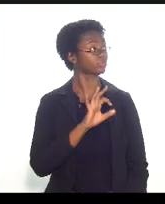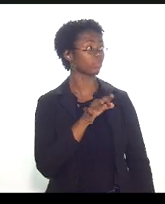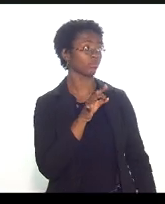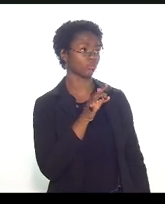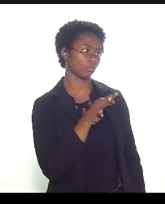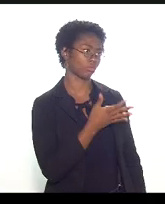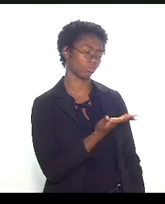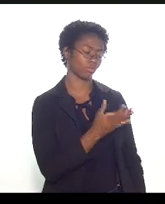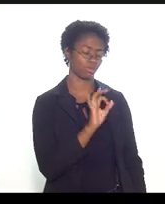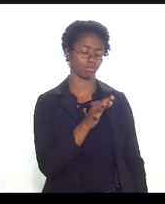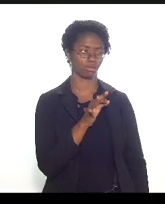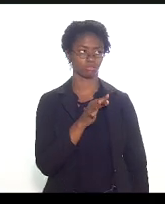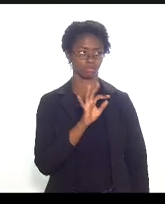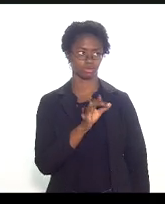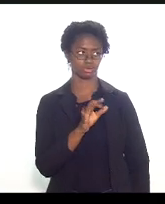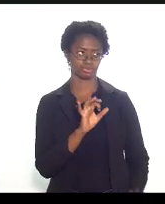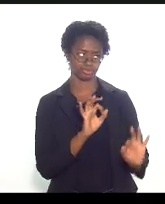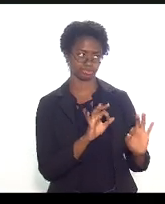Uhum. Ok. Isso então,